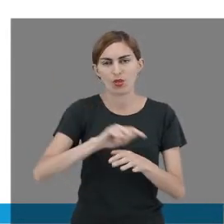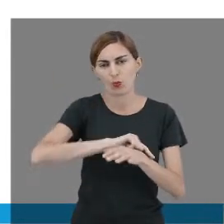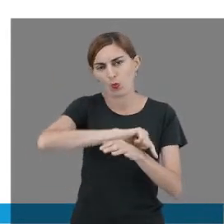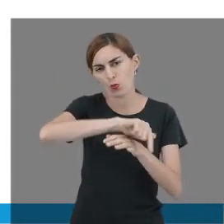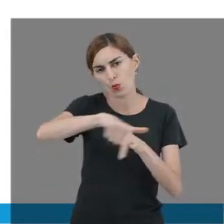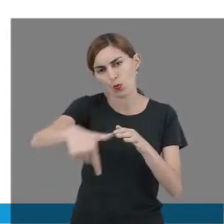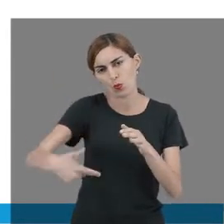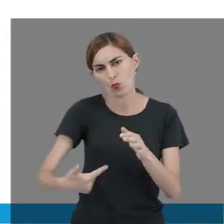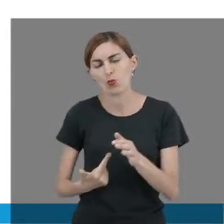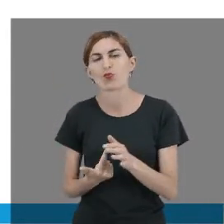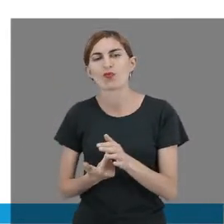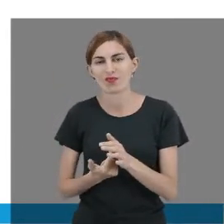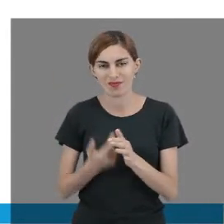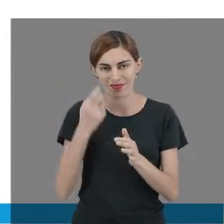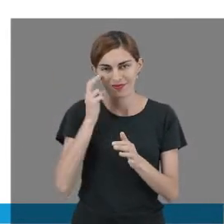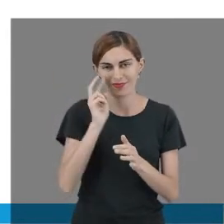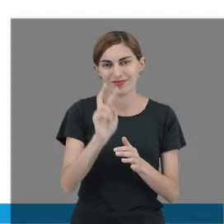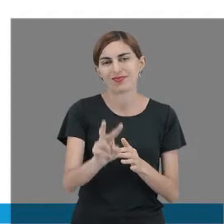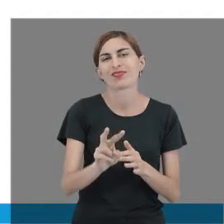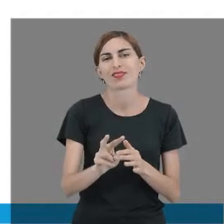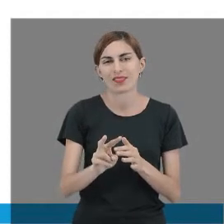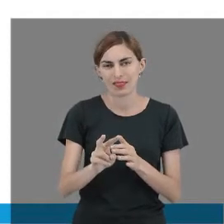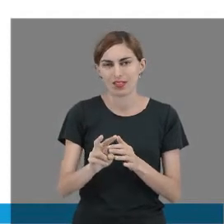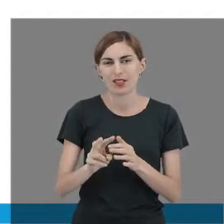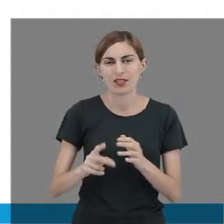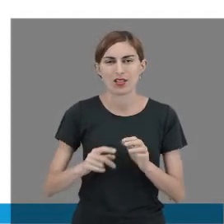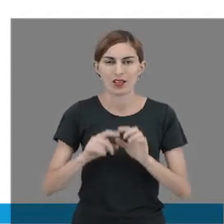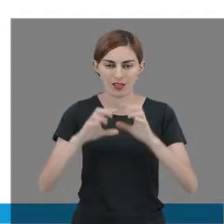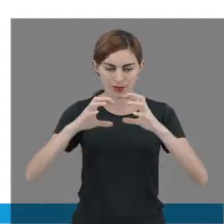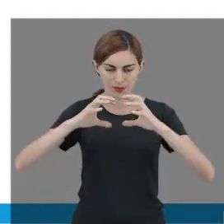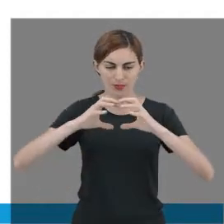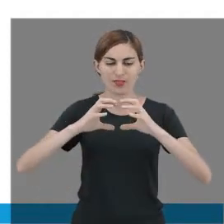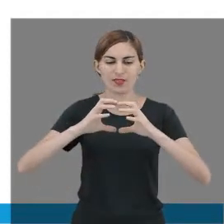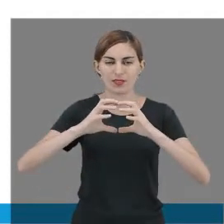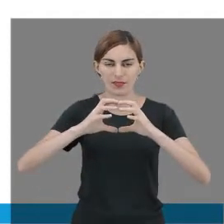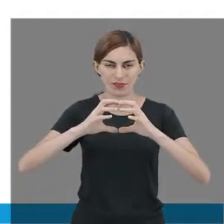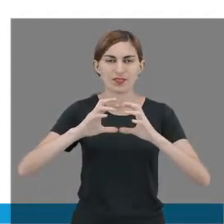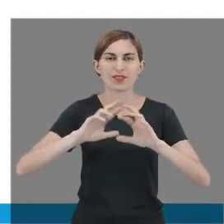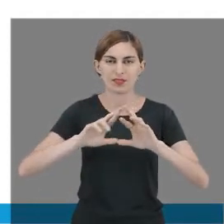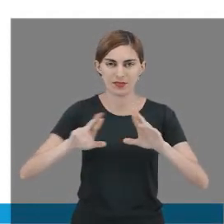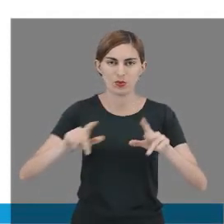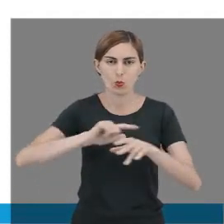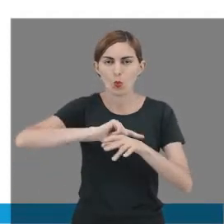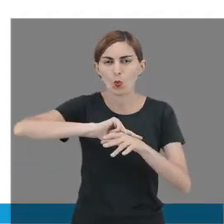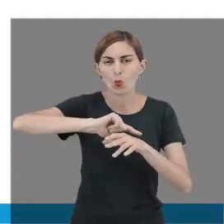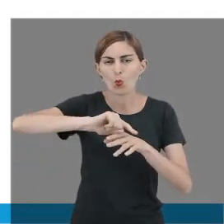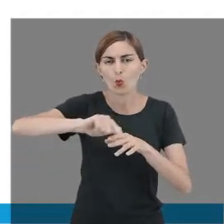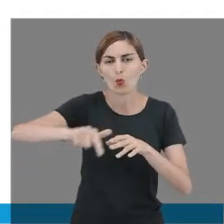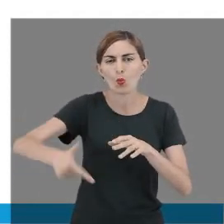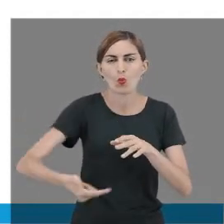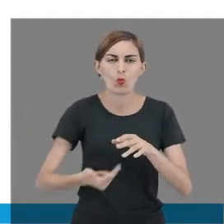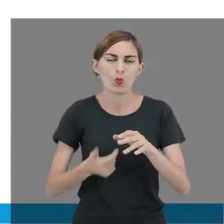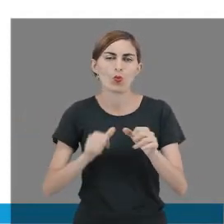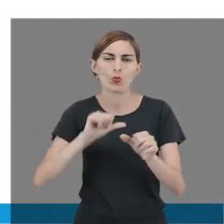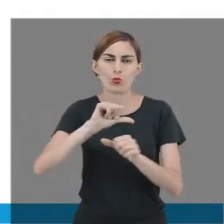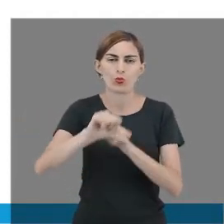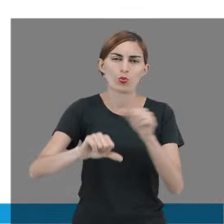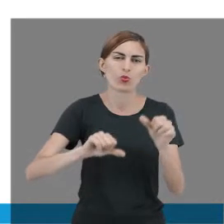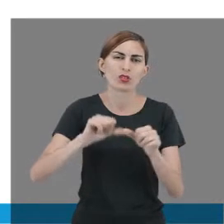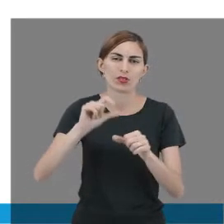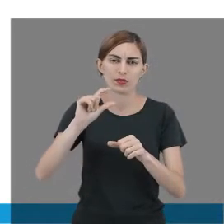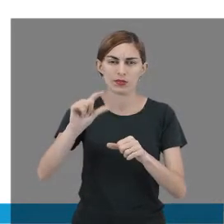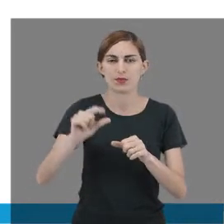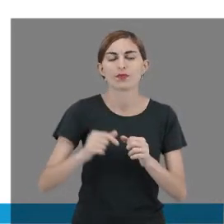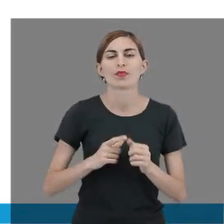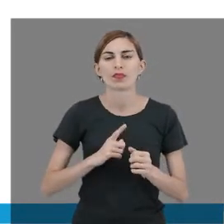bem definidos no cérebro, é que a gente vê um córtex mais liso, com uma alteração da sua formação.